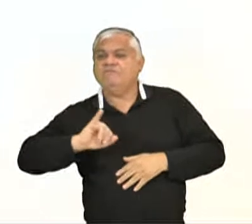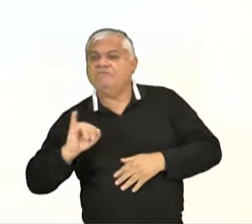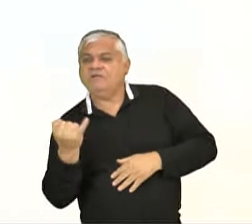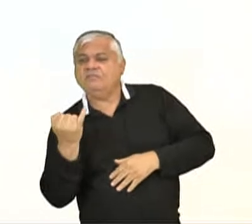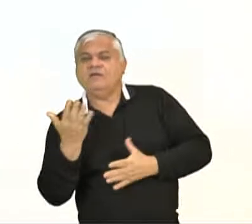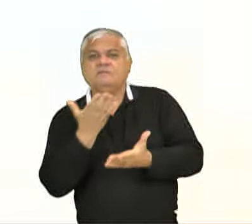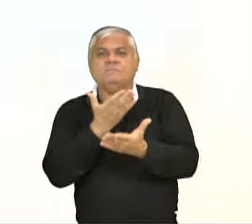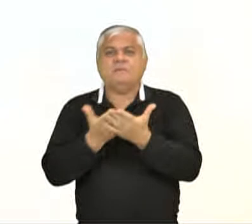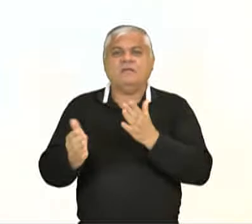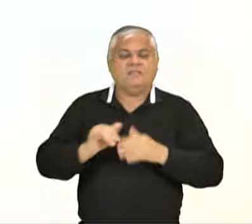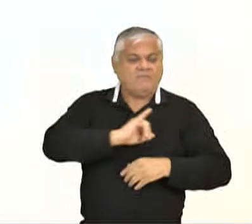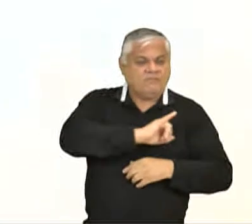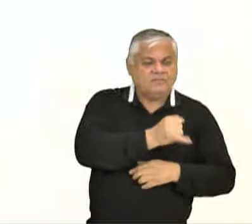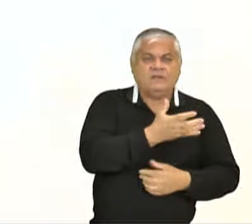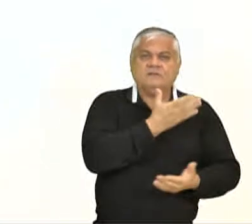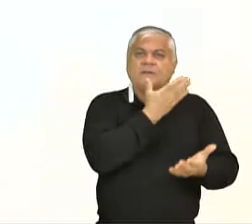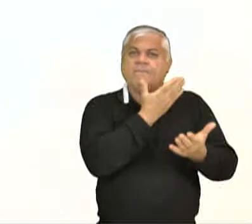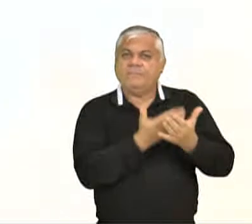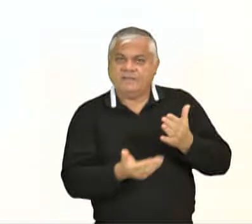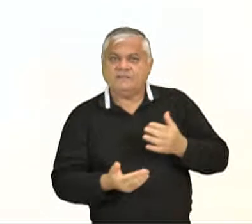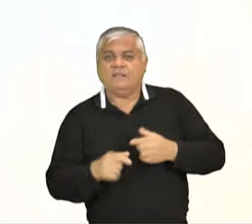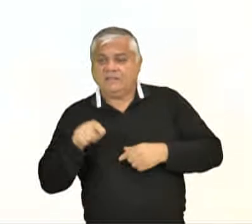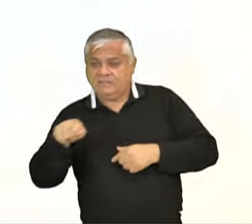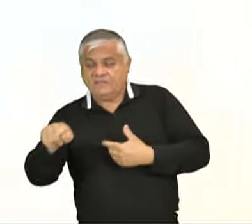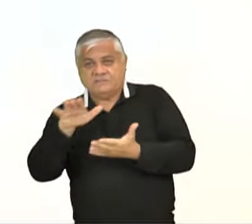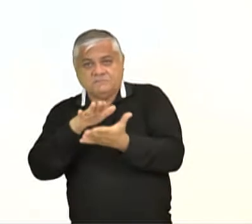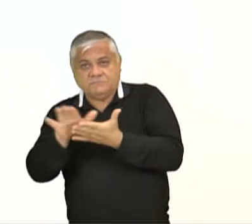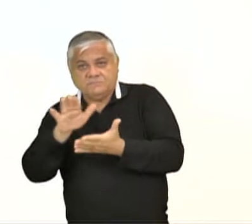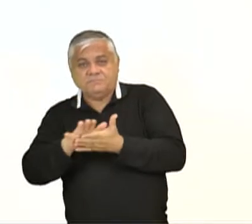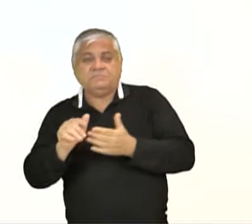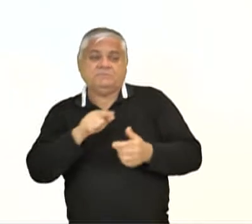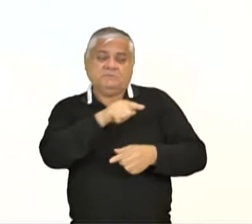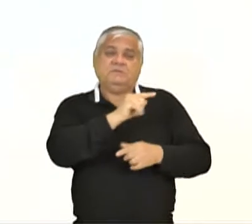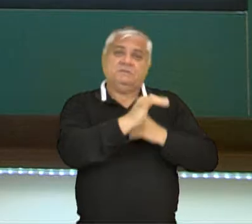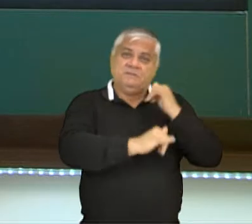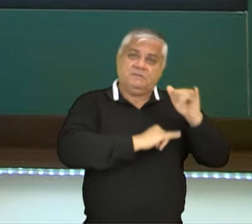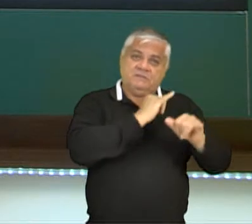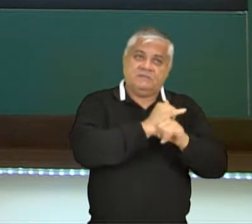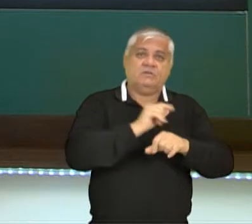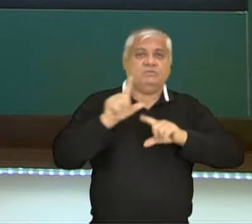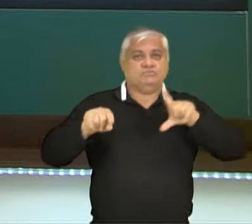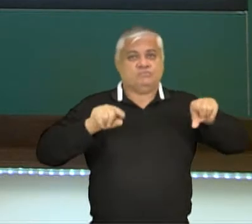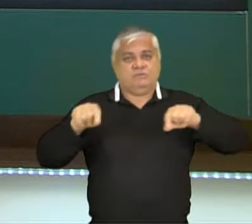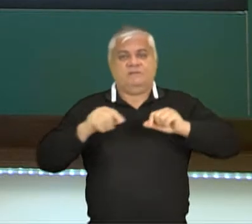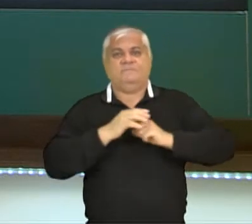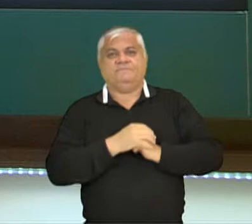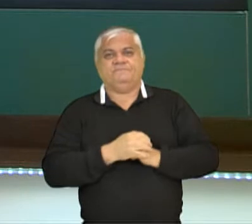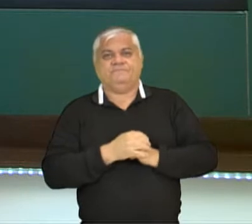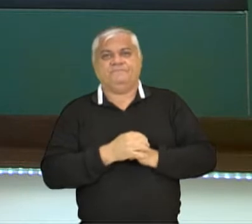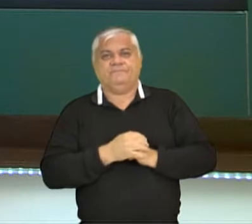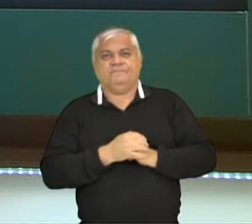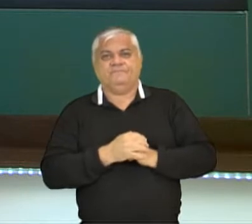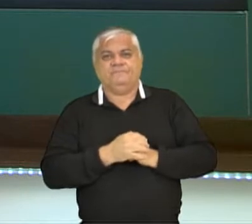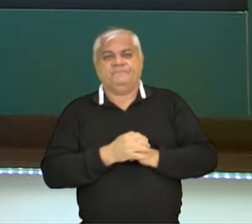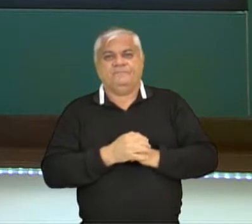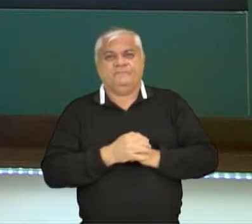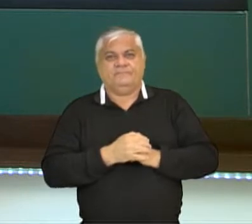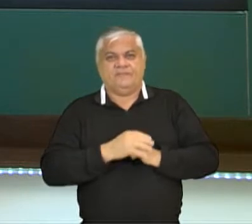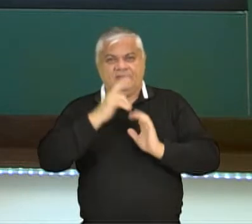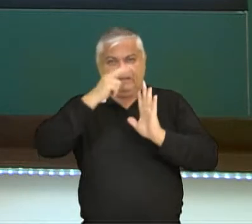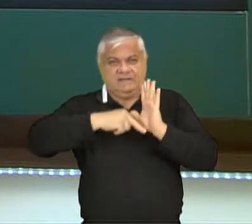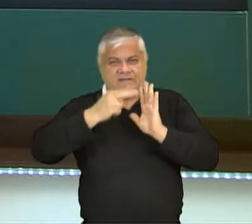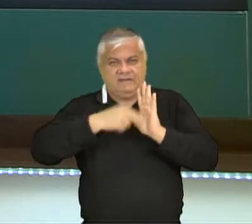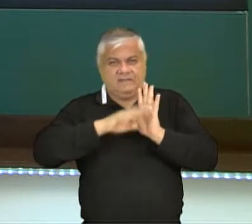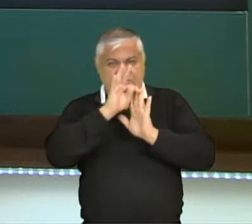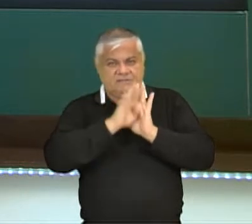do livro digital, do livro impresso e saber escolher. Então, para refletir, foi fácil ler o texto?